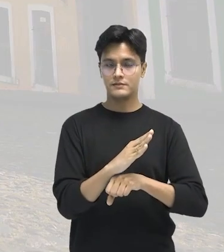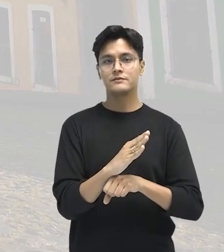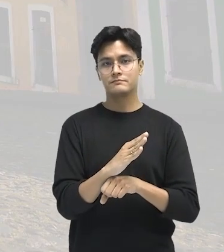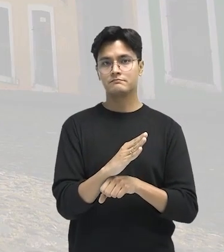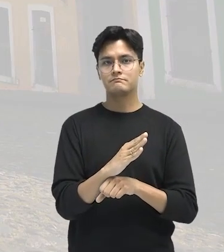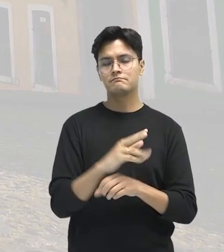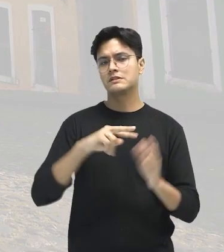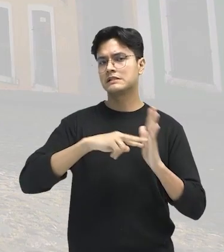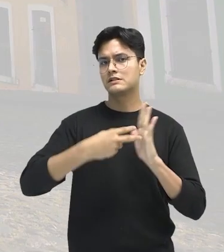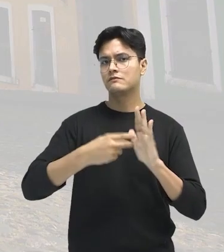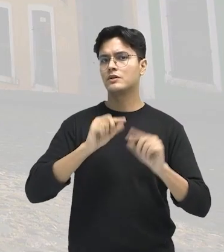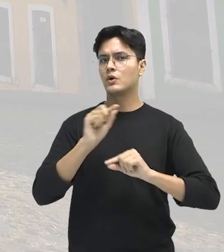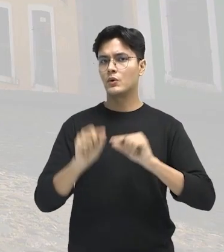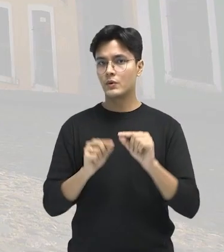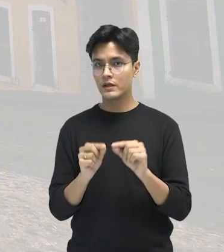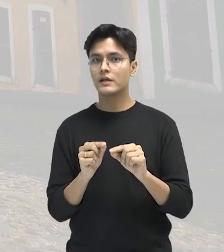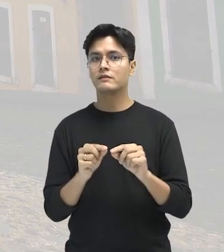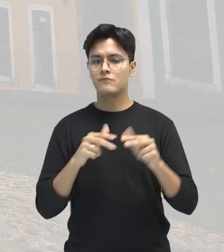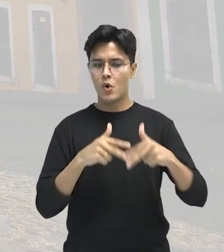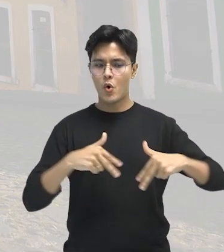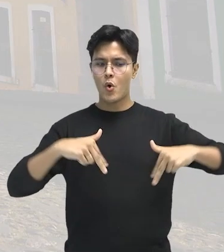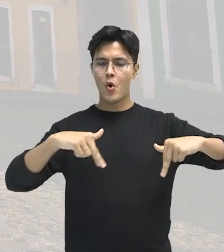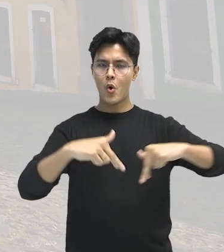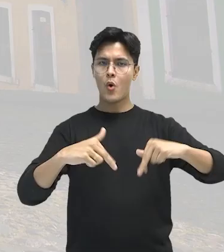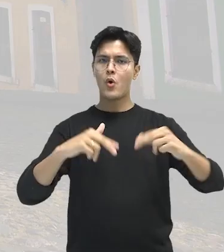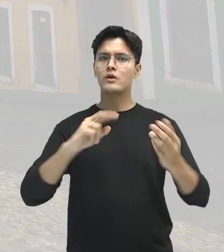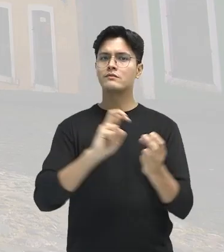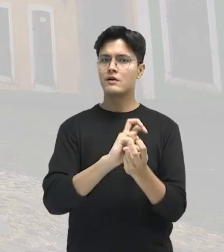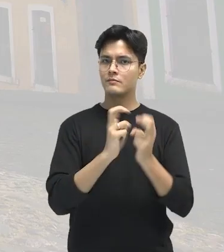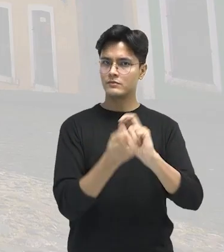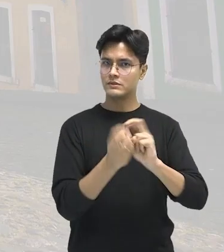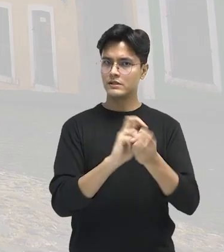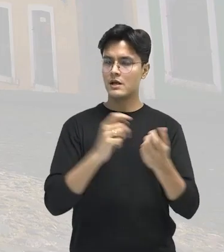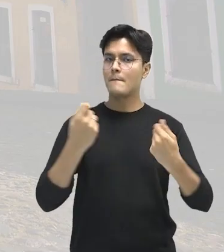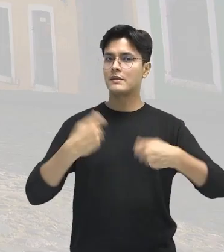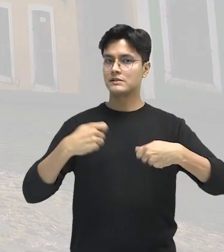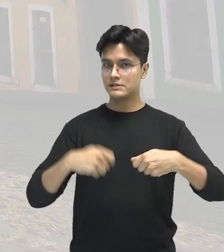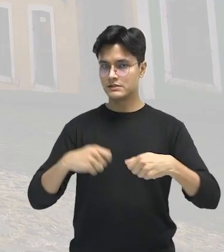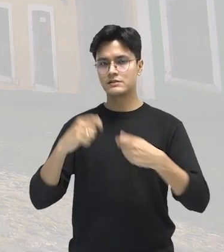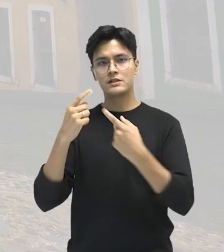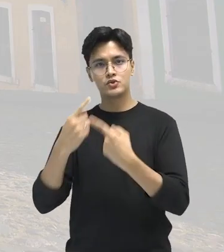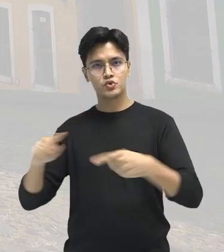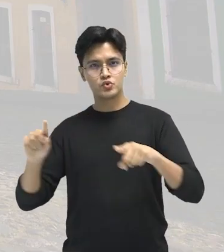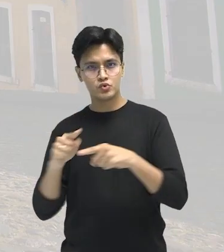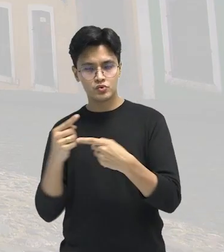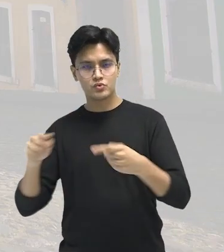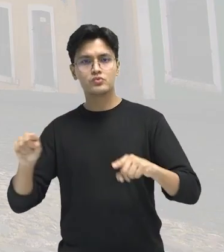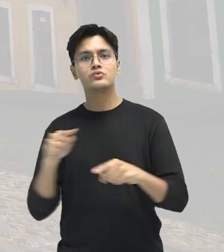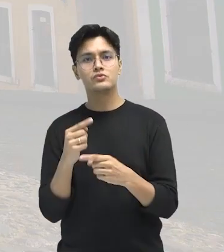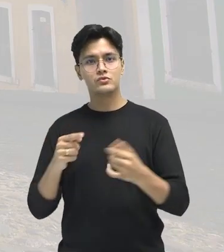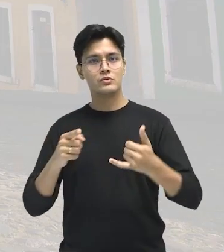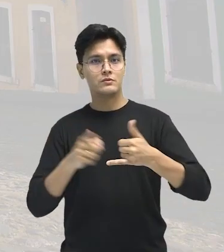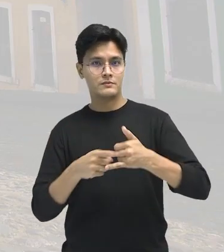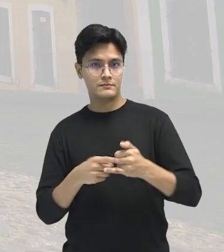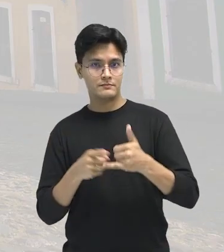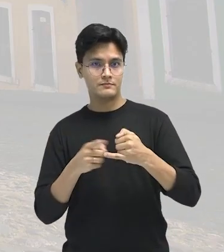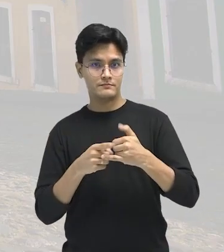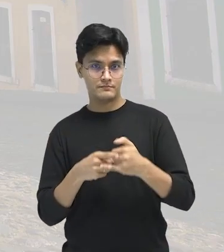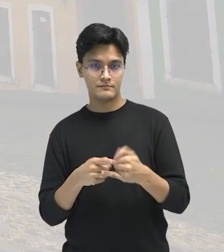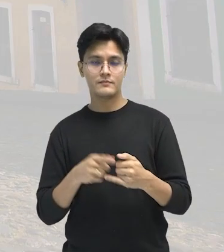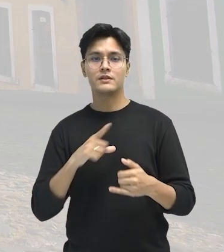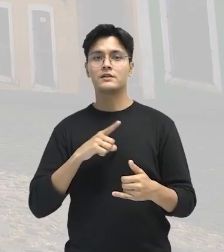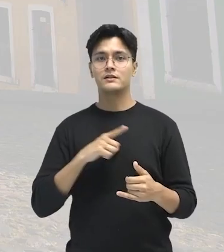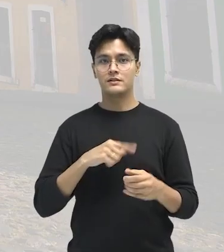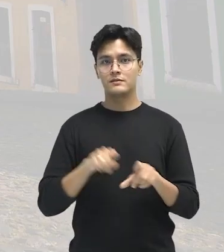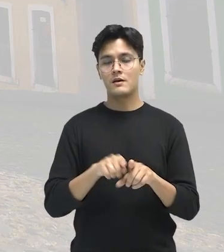tem roda de capoeira sem o som do berimbau, né? Tem que ter. Então ela é criada pelos instrumentos